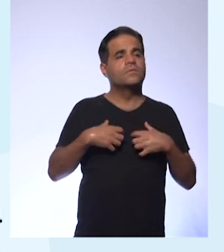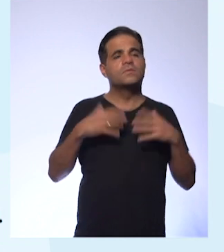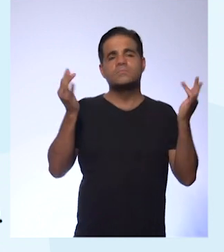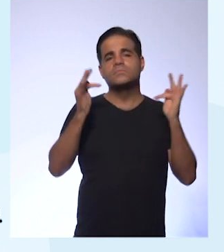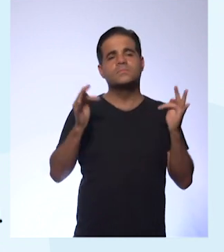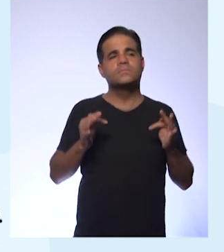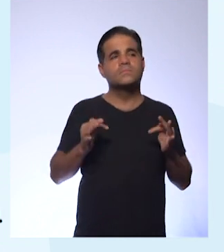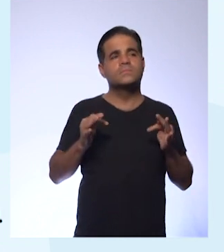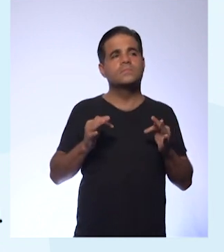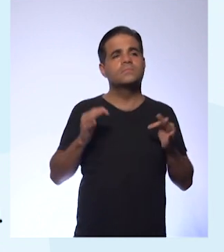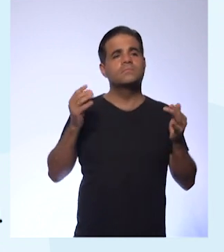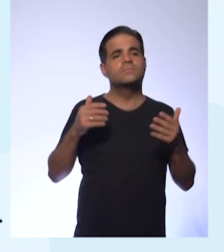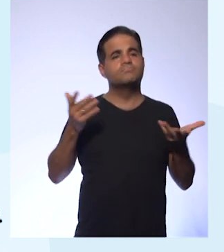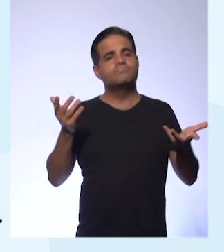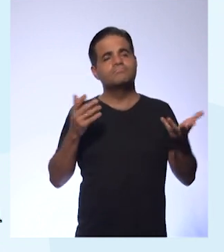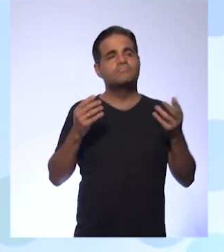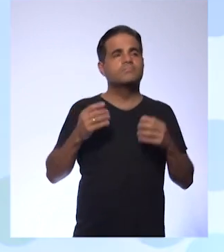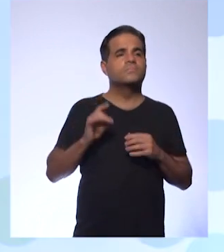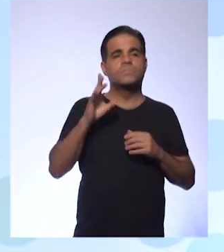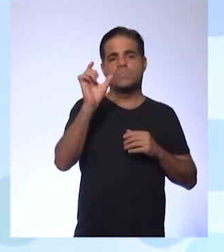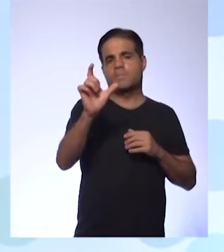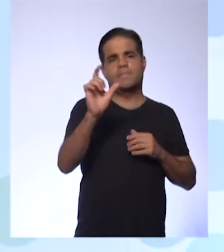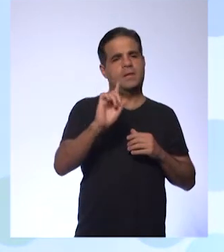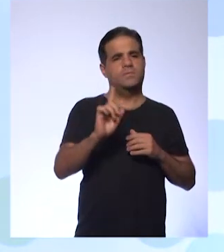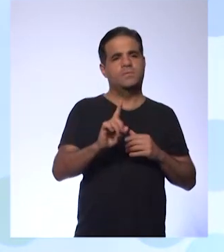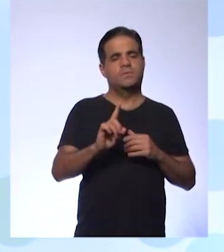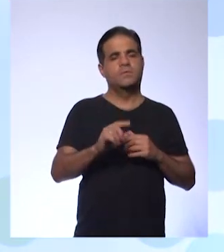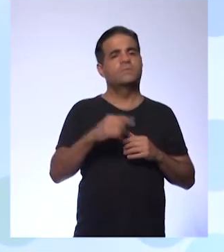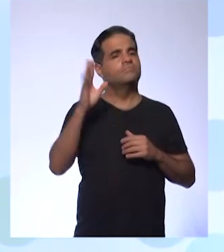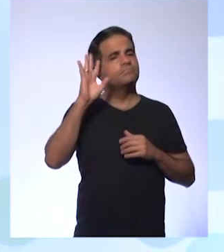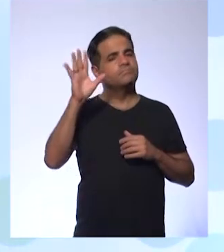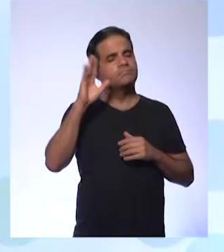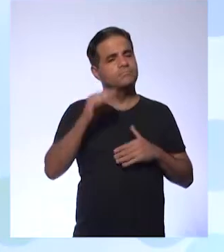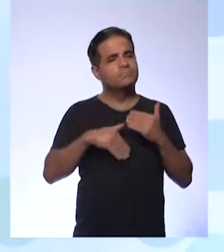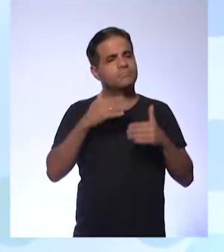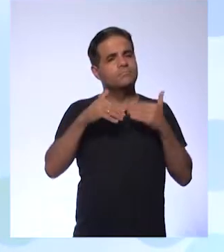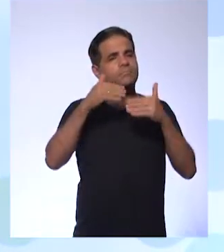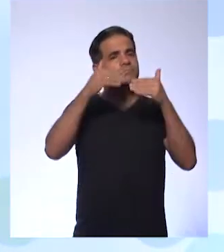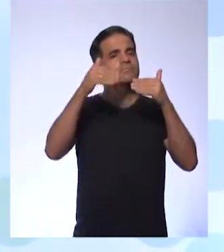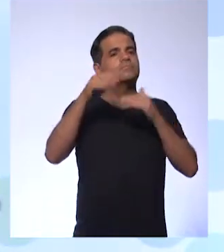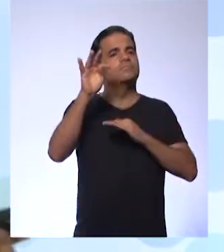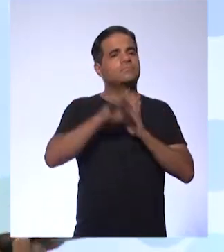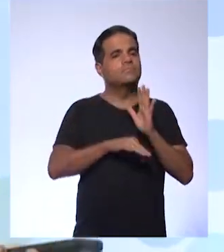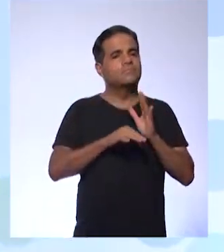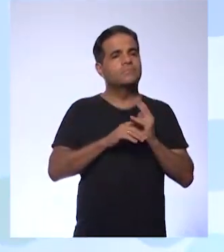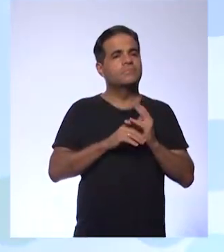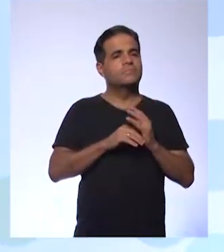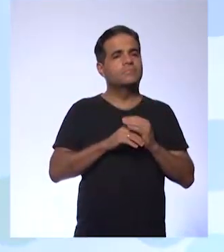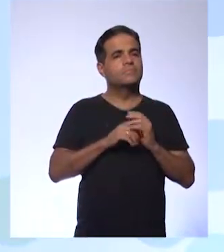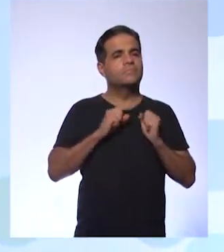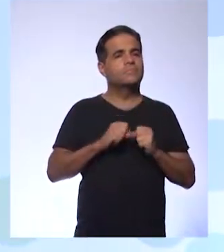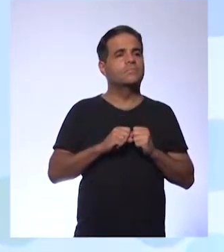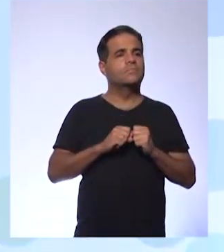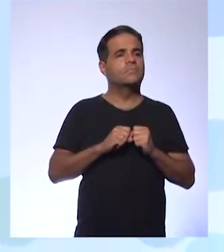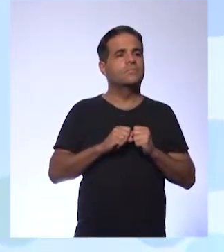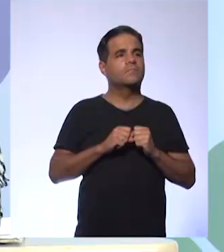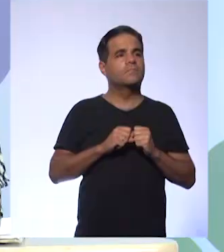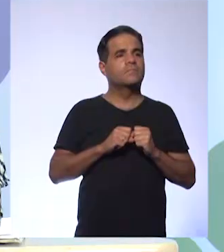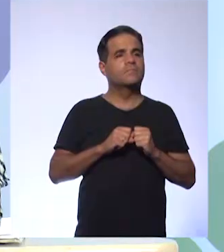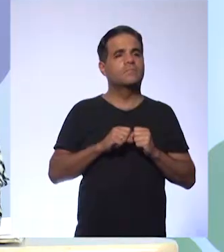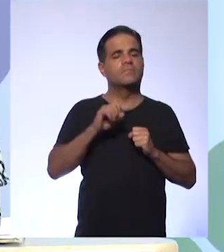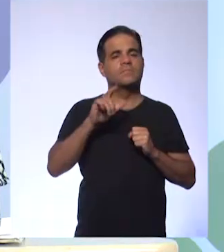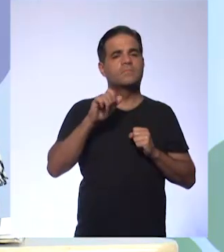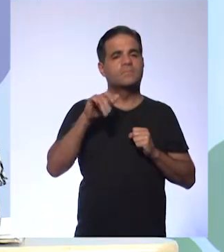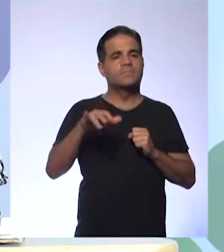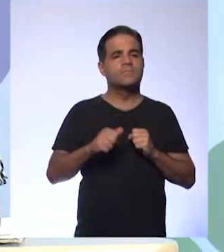muito feliz. Aí não adianta me colocar só uma palavra, né? Bora e desenvolver. Já pode falar? Pode. A